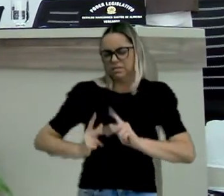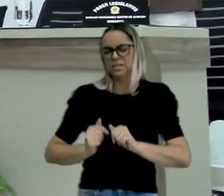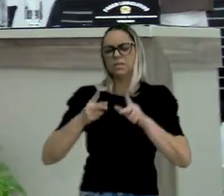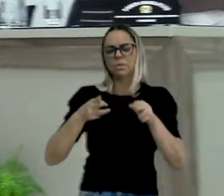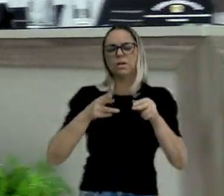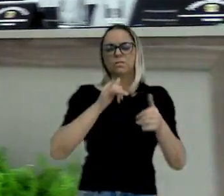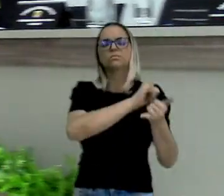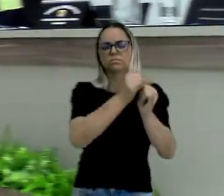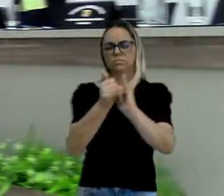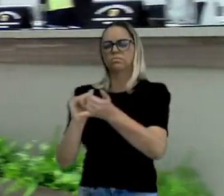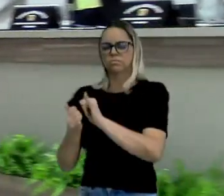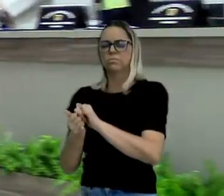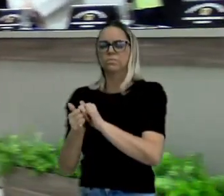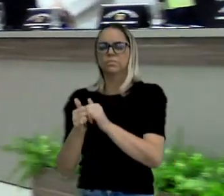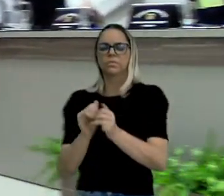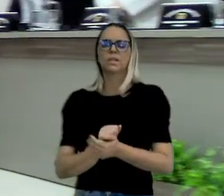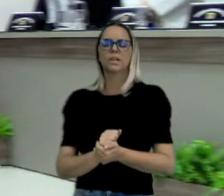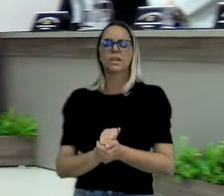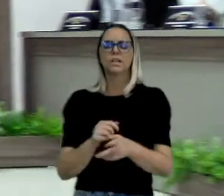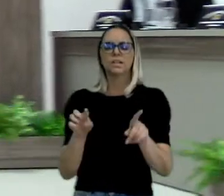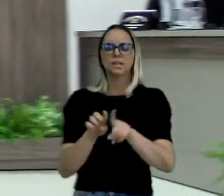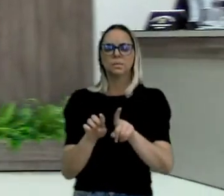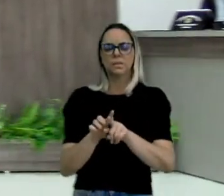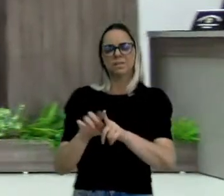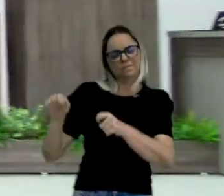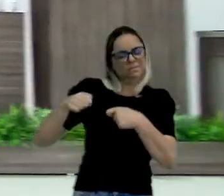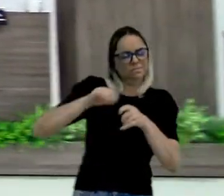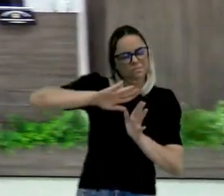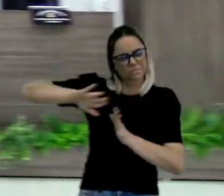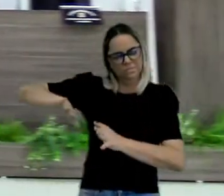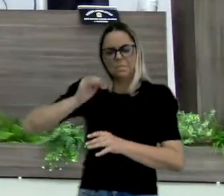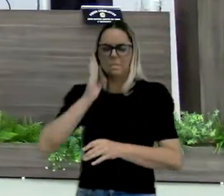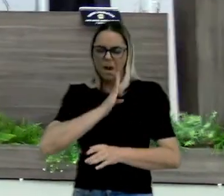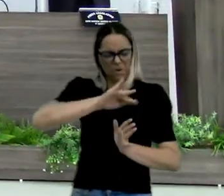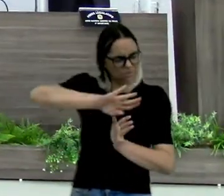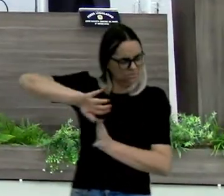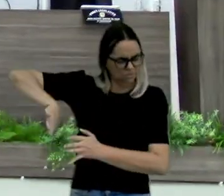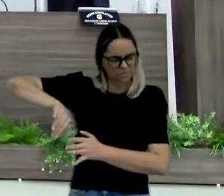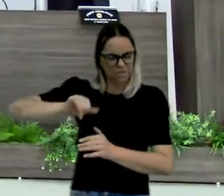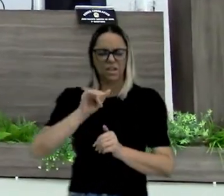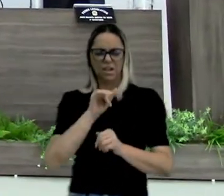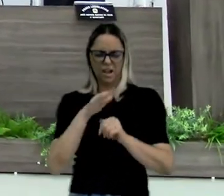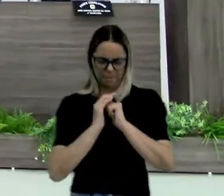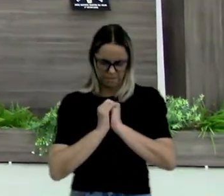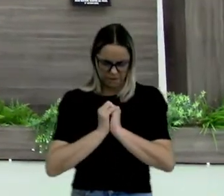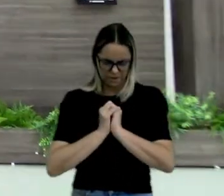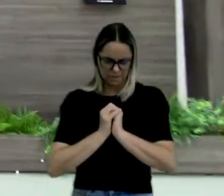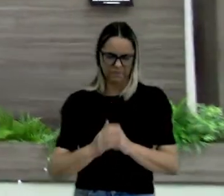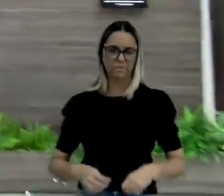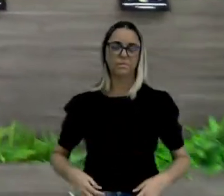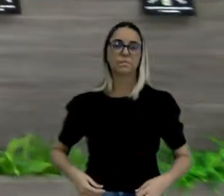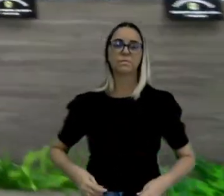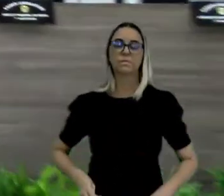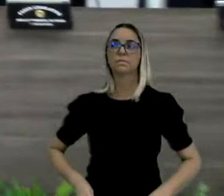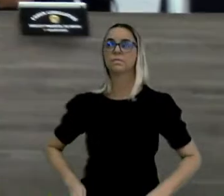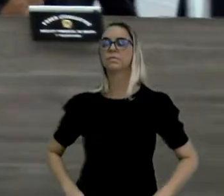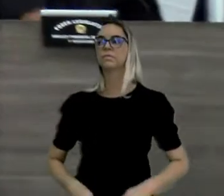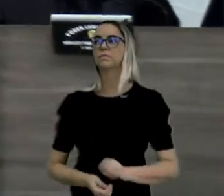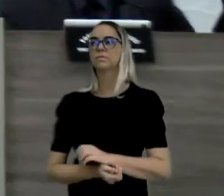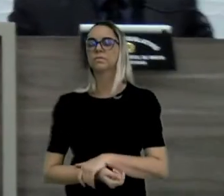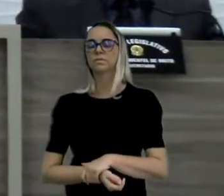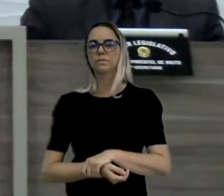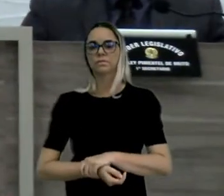perdoamos a quem nos tem ofendido e não nos deixeis cair em tentação mas livrar-nos do mal amém